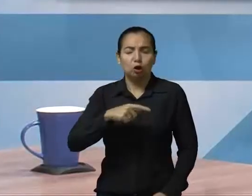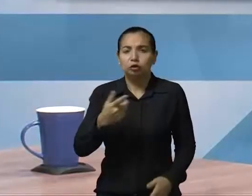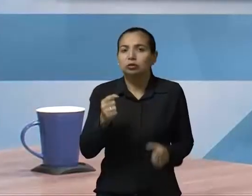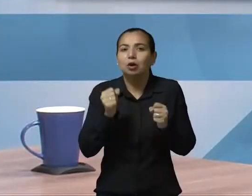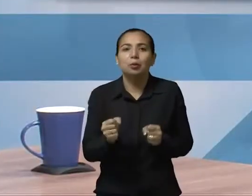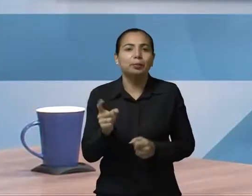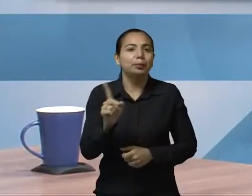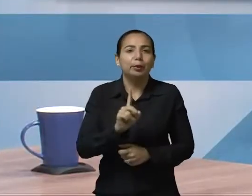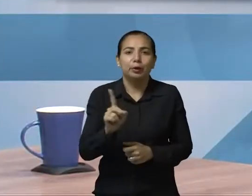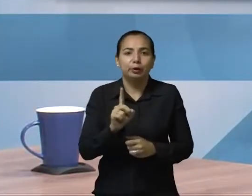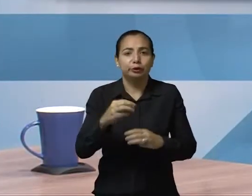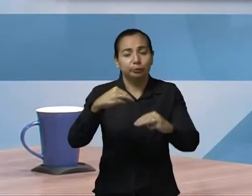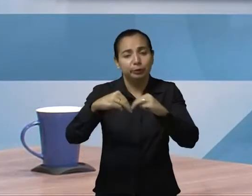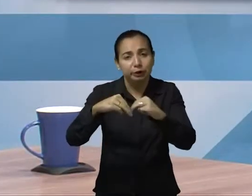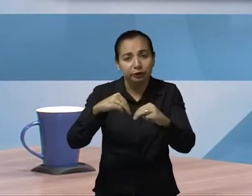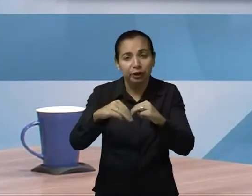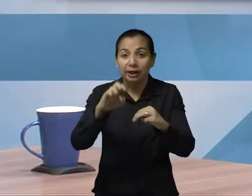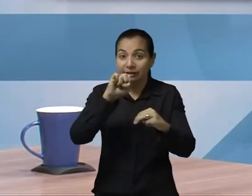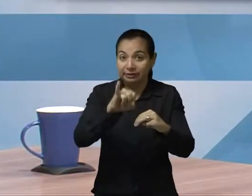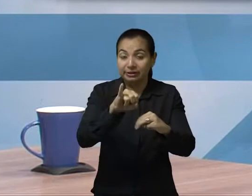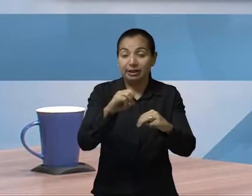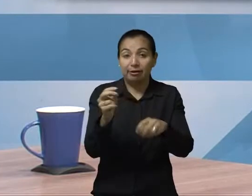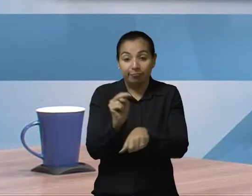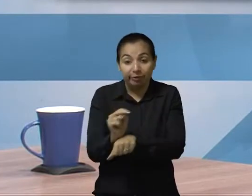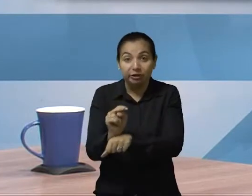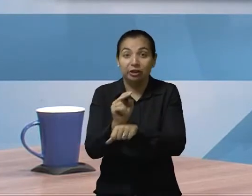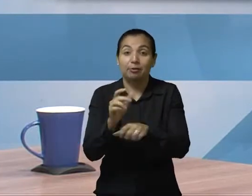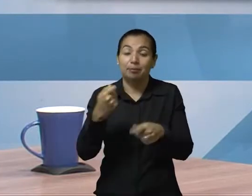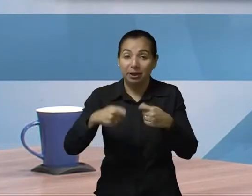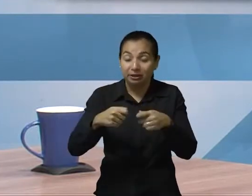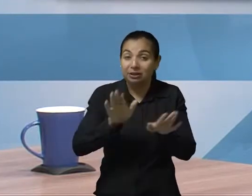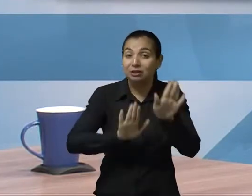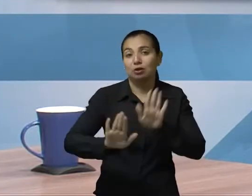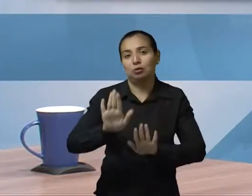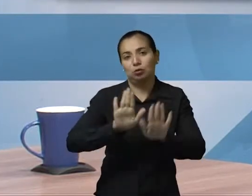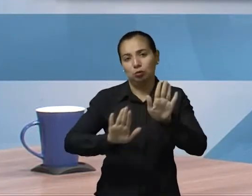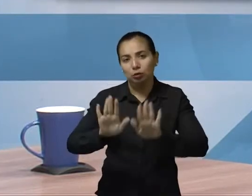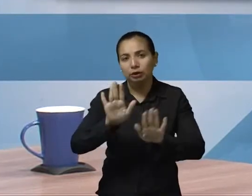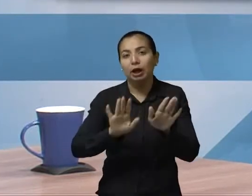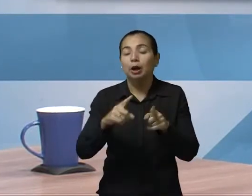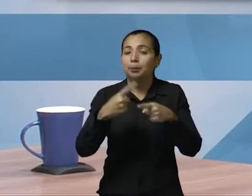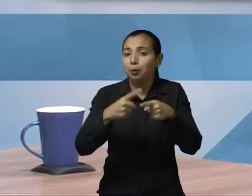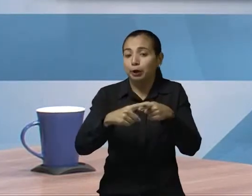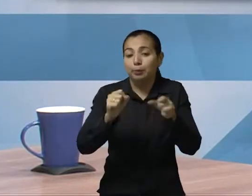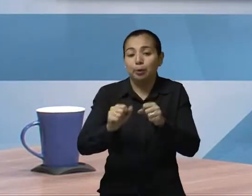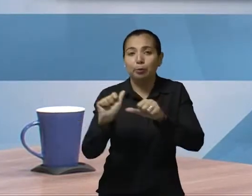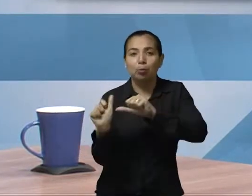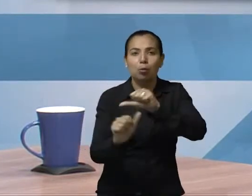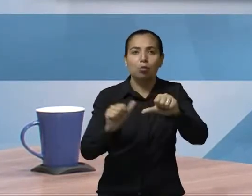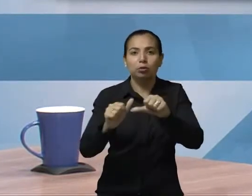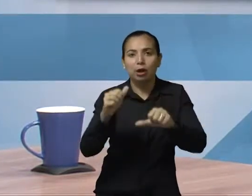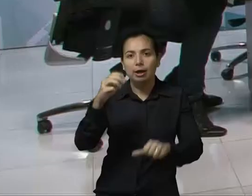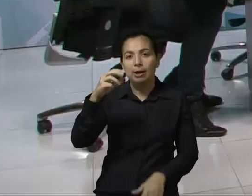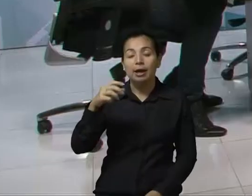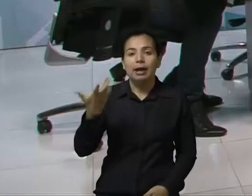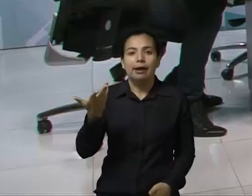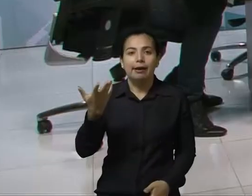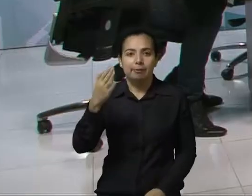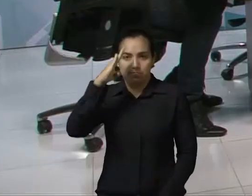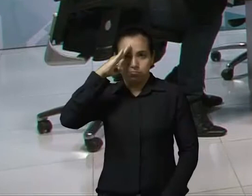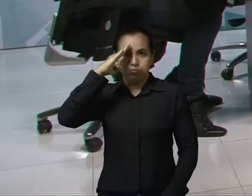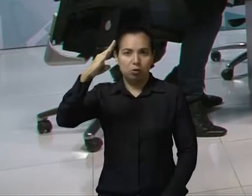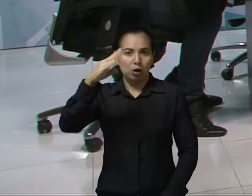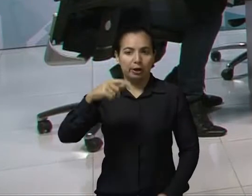mais. E esse ministério, se não tomar conta, ou cuidado, aliás, ele vai se militarizar, ele vai criminalizar mais. Então,